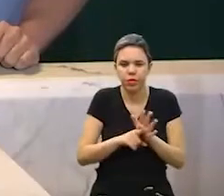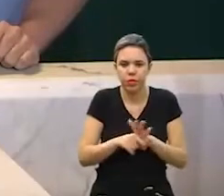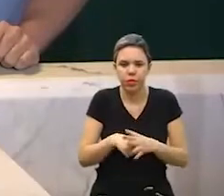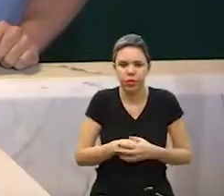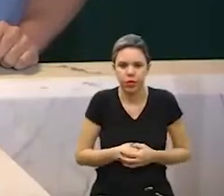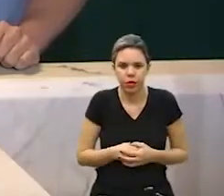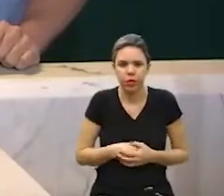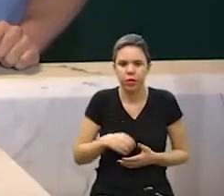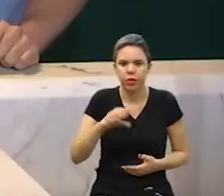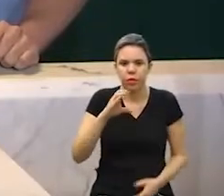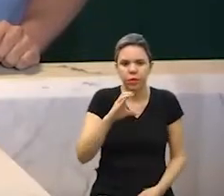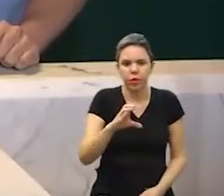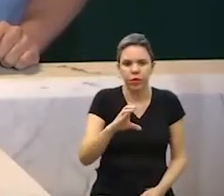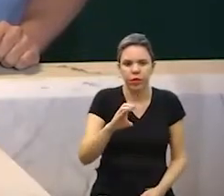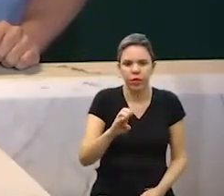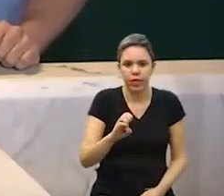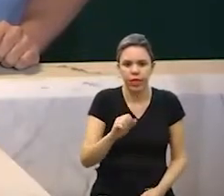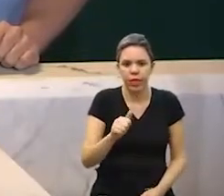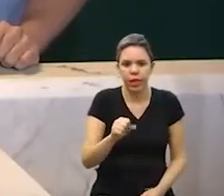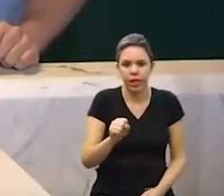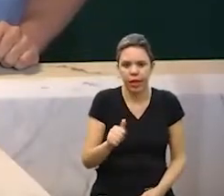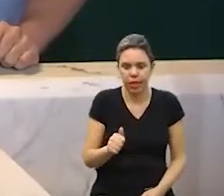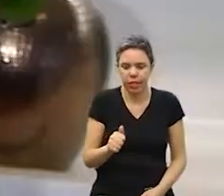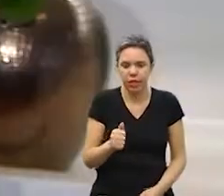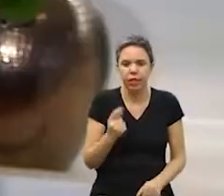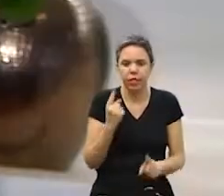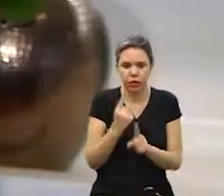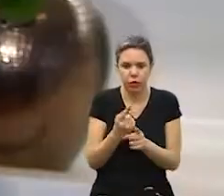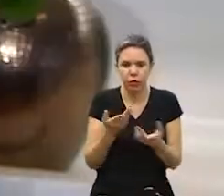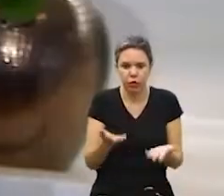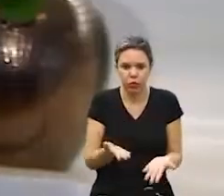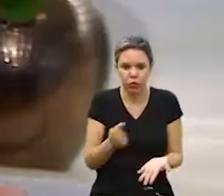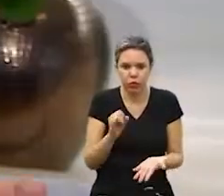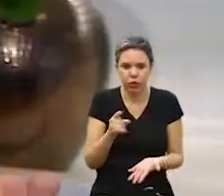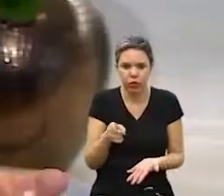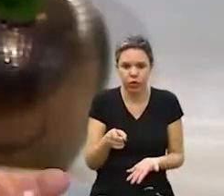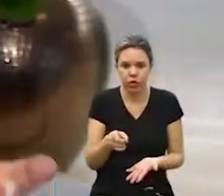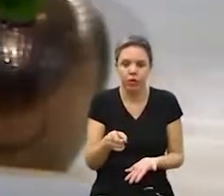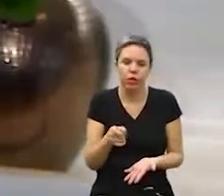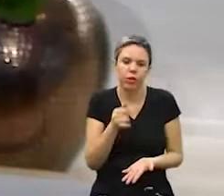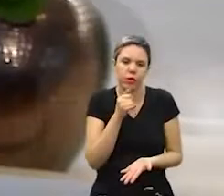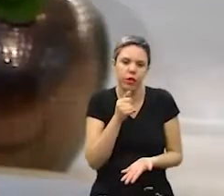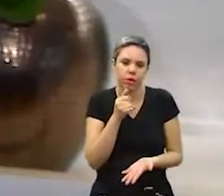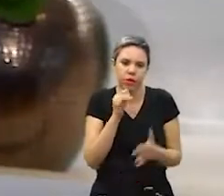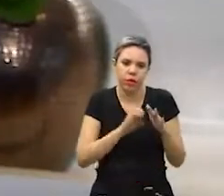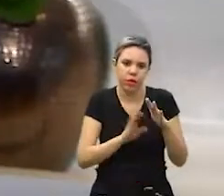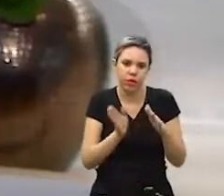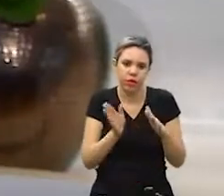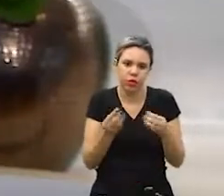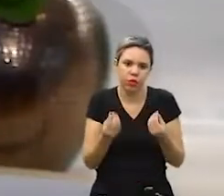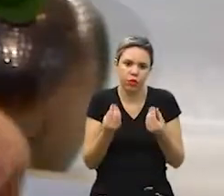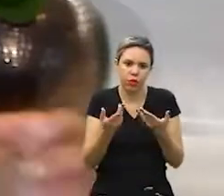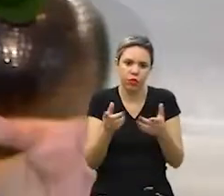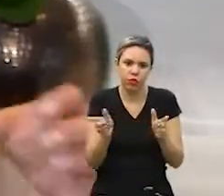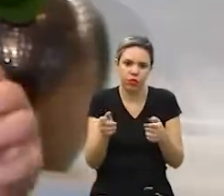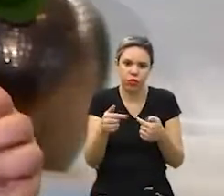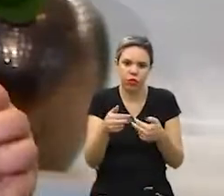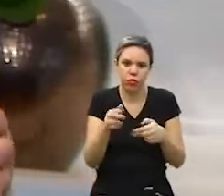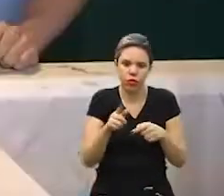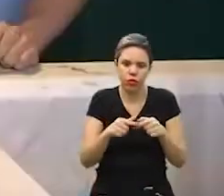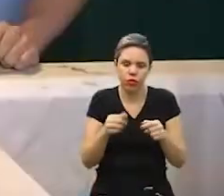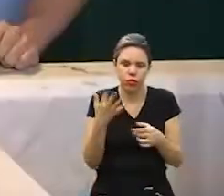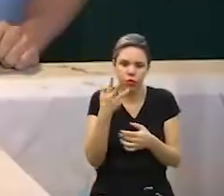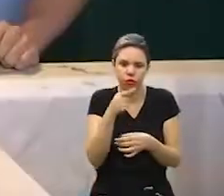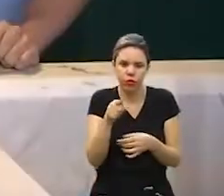pesquisa também. Na Ceasa a gente encontra. Ceasa, se você buscar, é que essa empresa ela já fornece um kitzinho, um